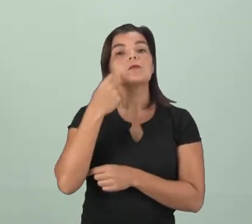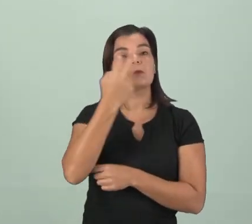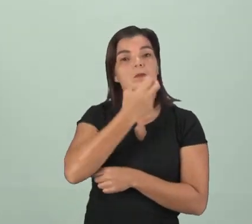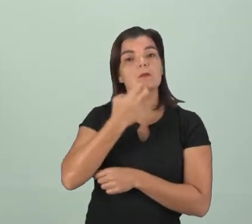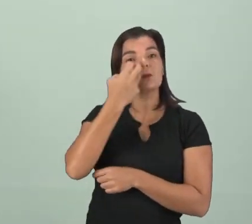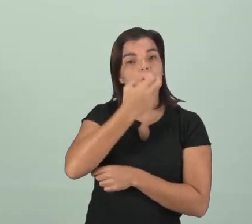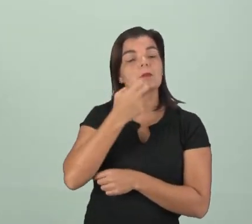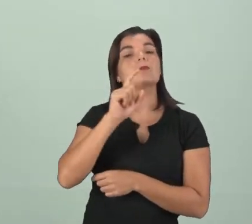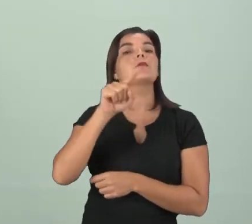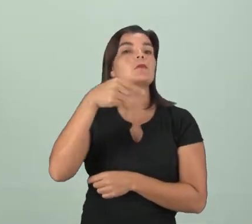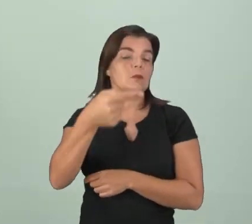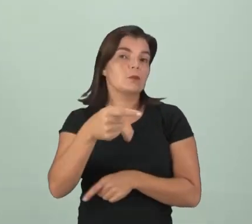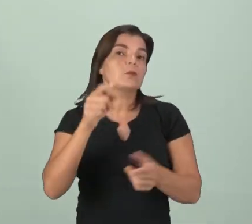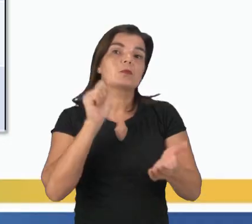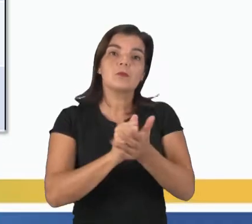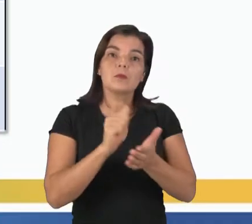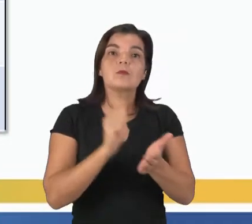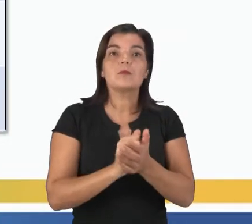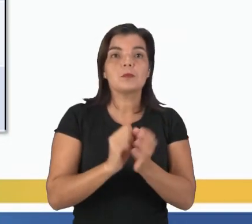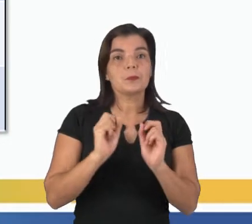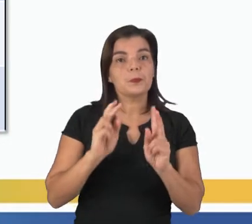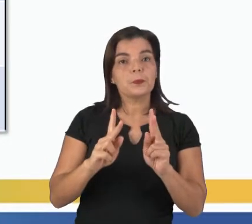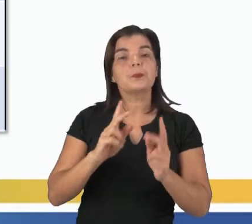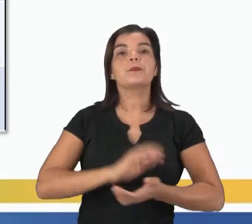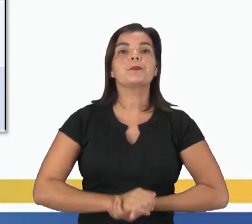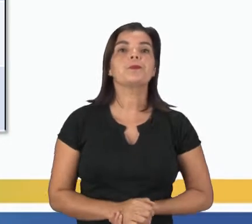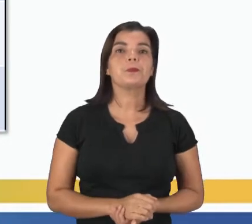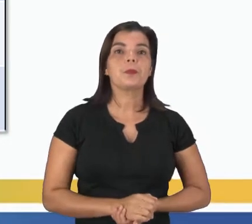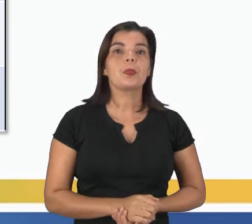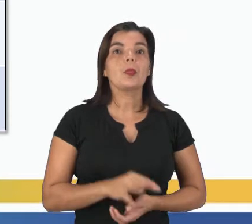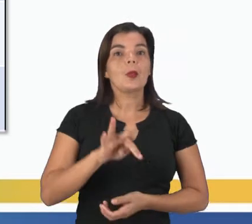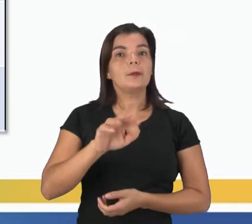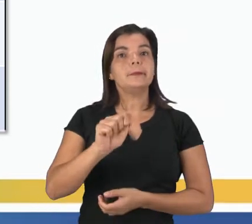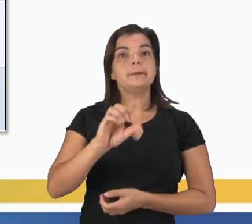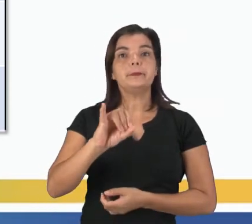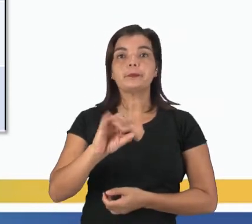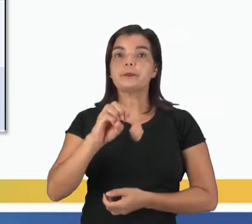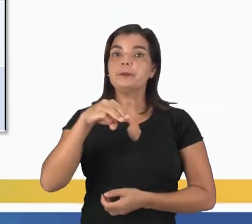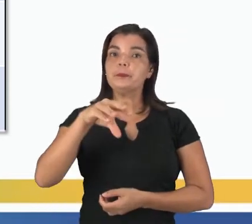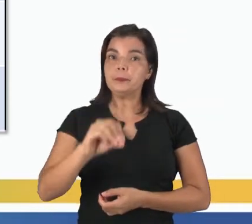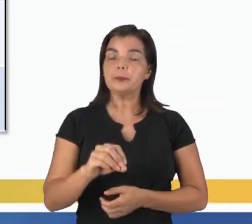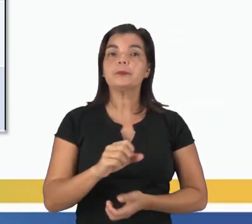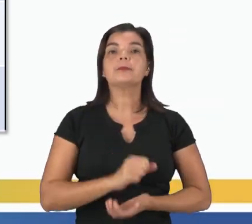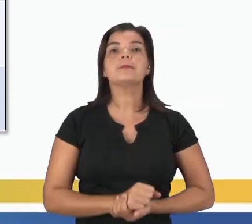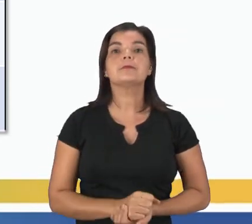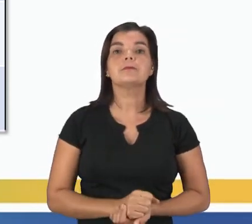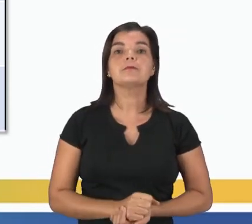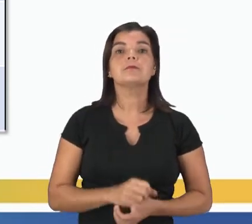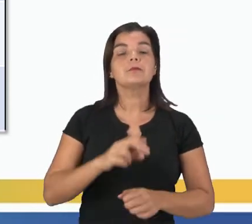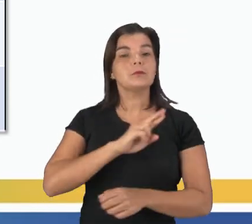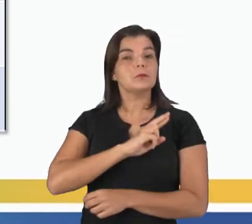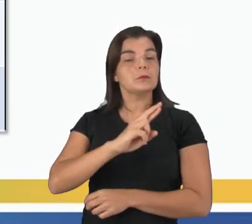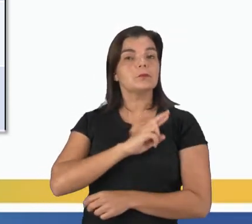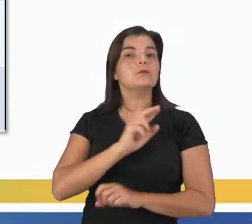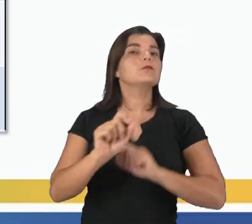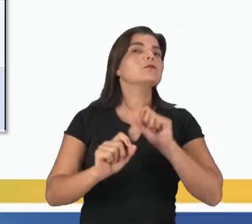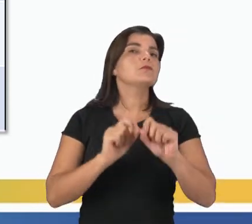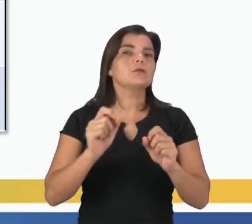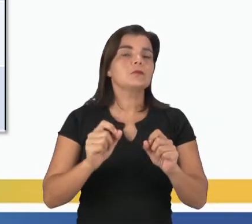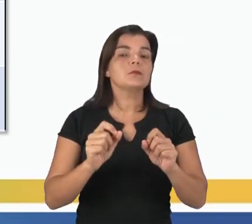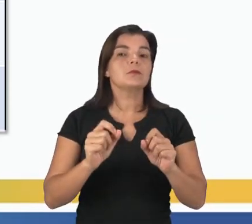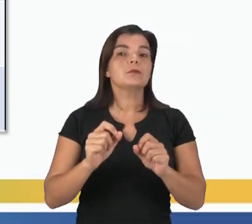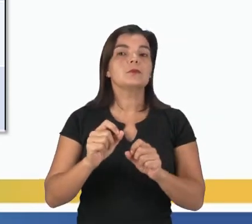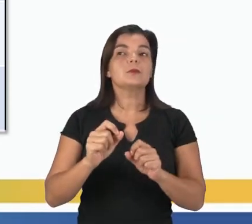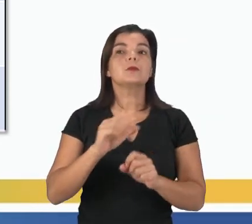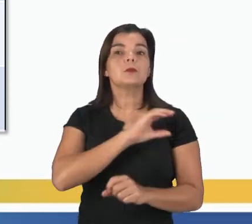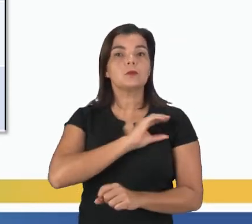e posteriormente foram escritas, ok? O taoísmo, na religião